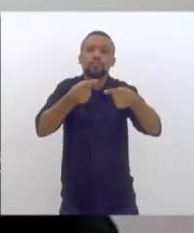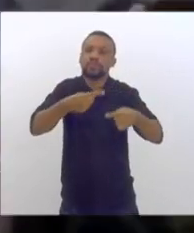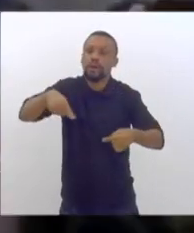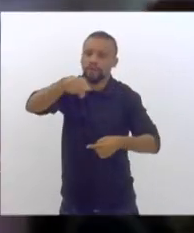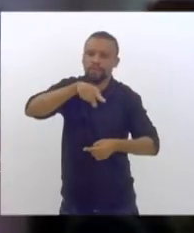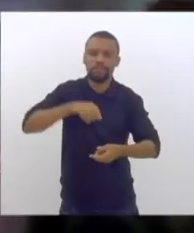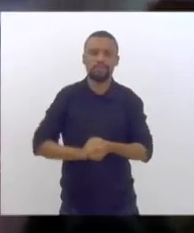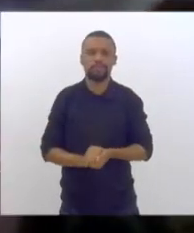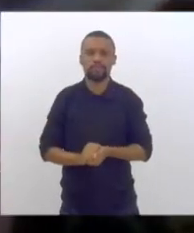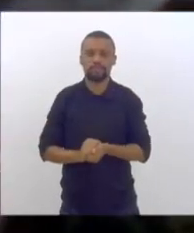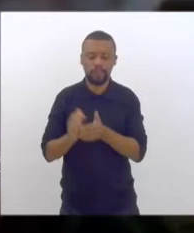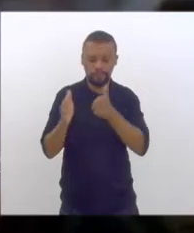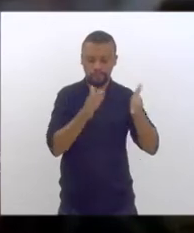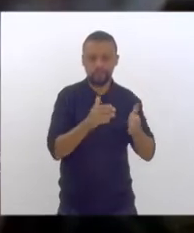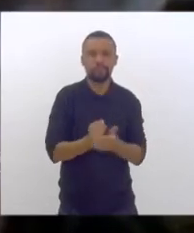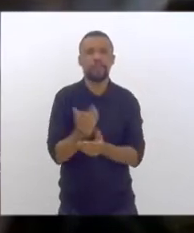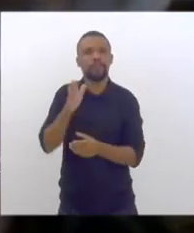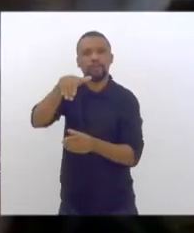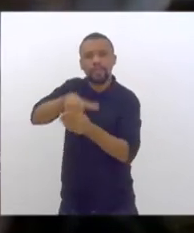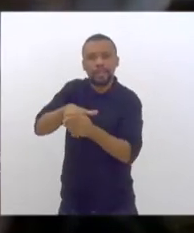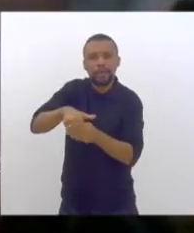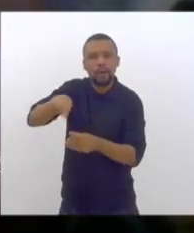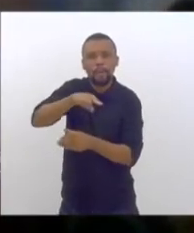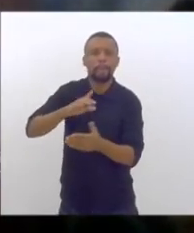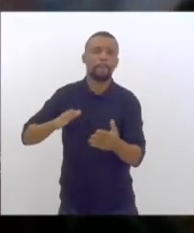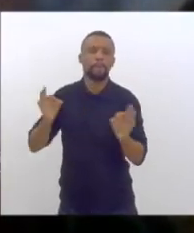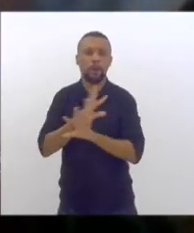e em votação aprovada